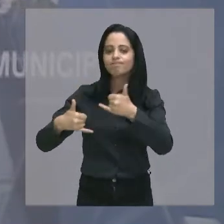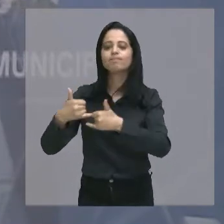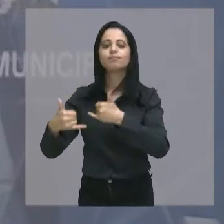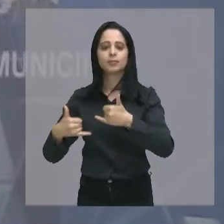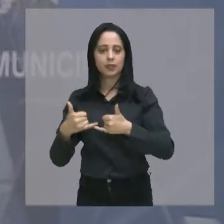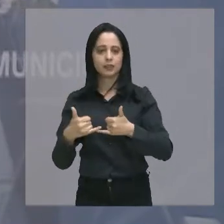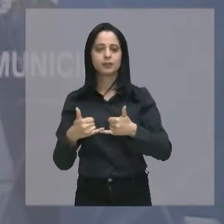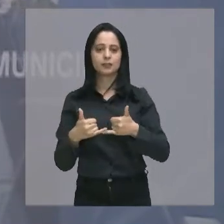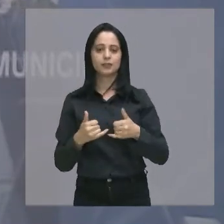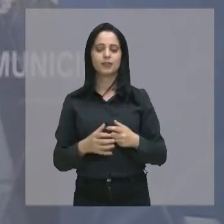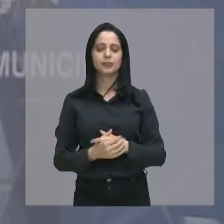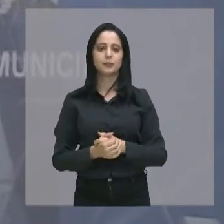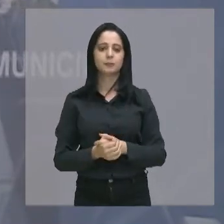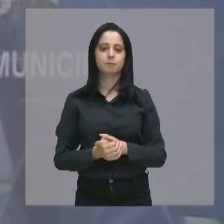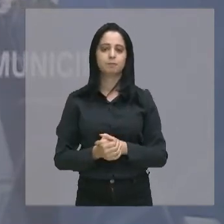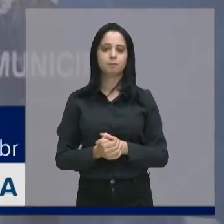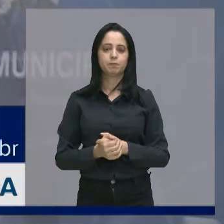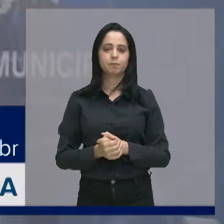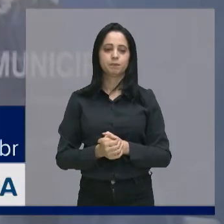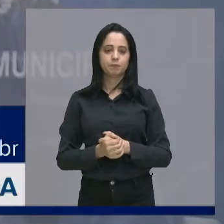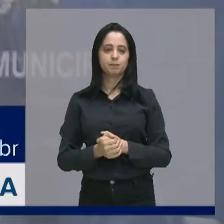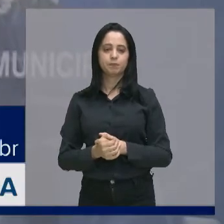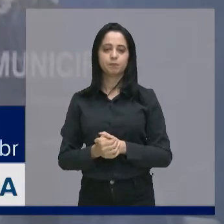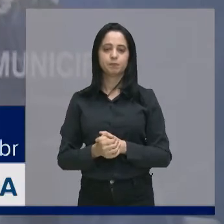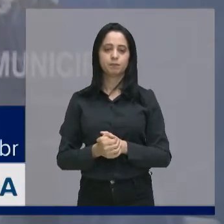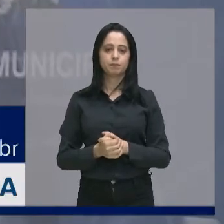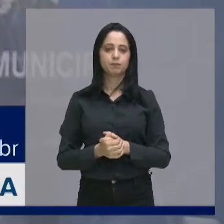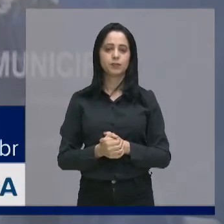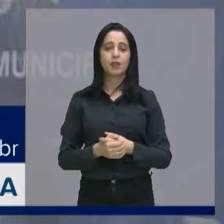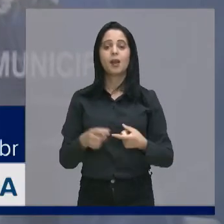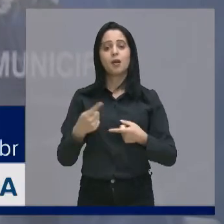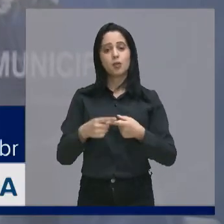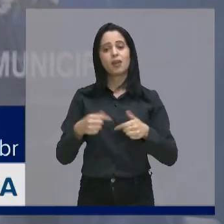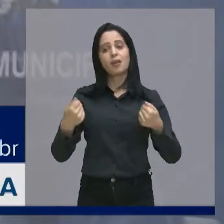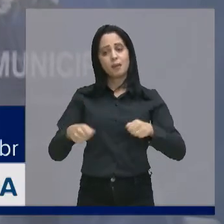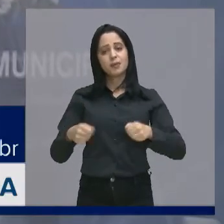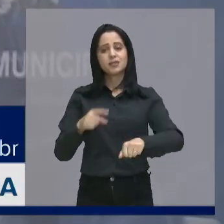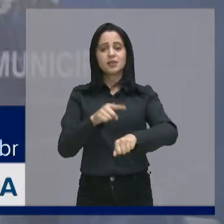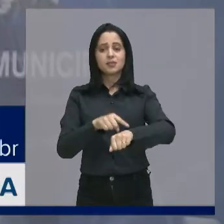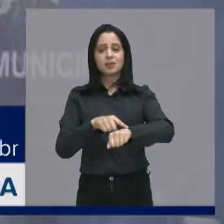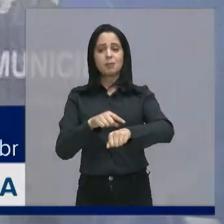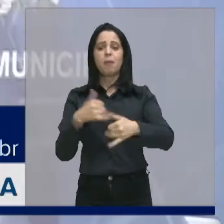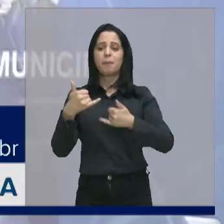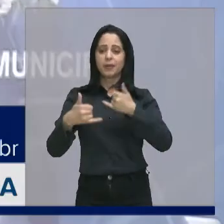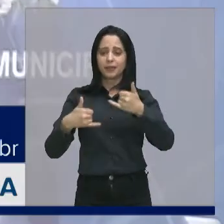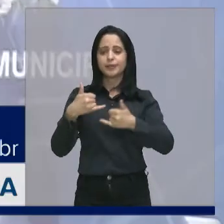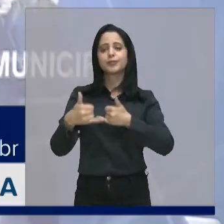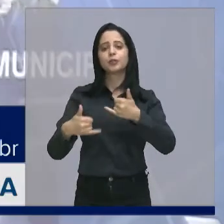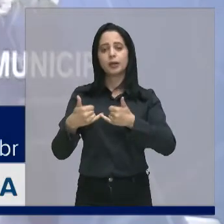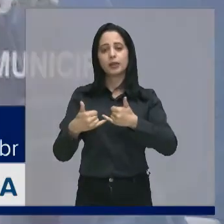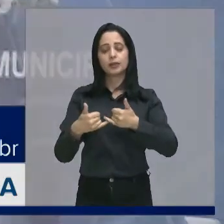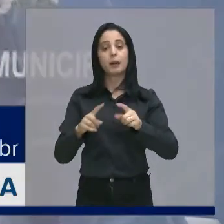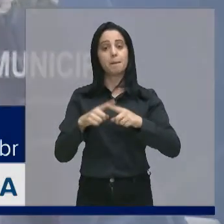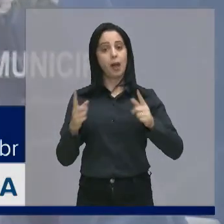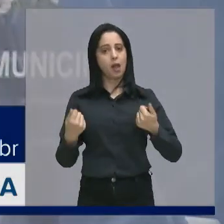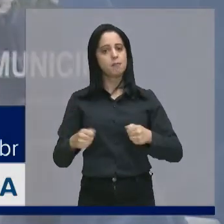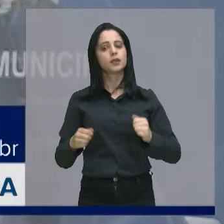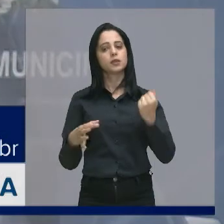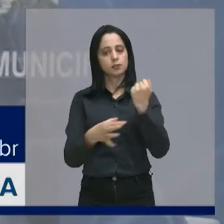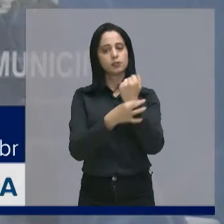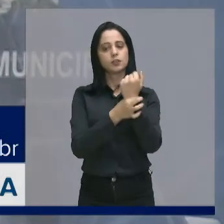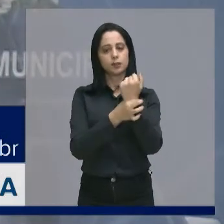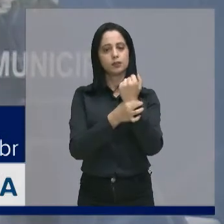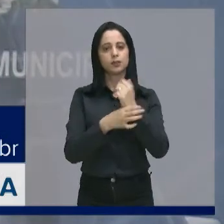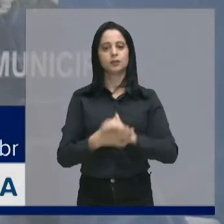a gente possa ter também esse momento de lazer, logicamente, com toda a segurança. Então, fica